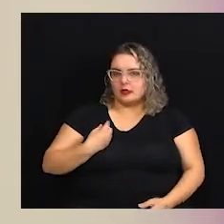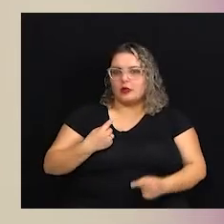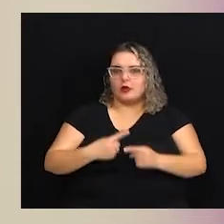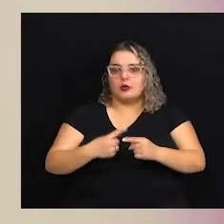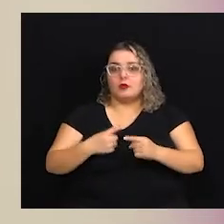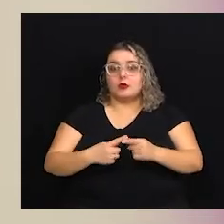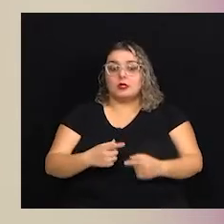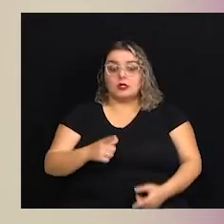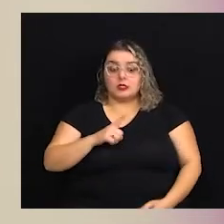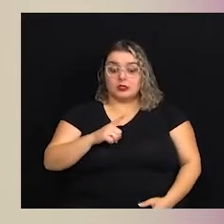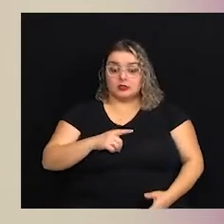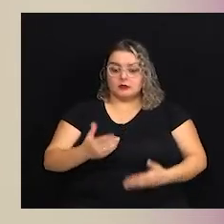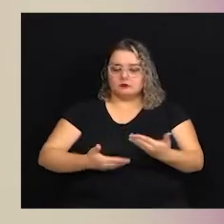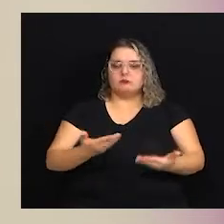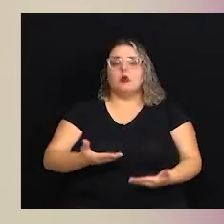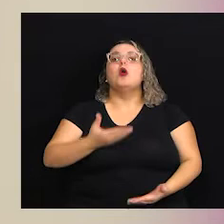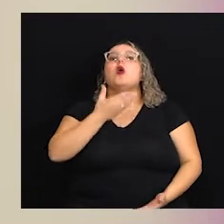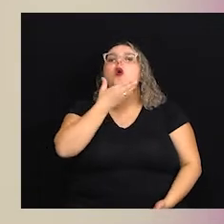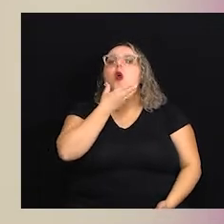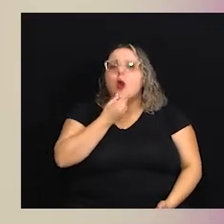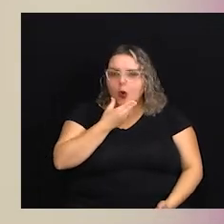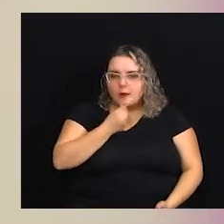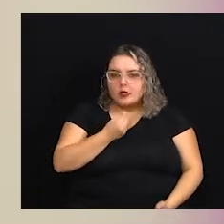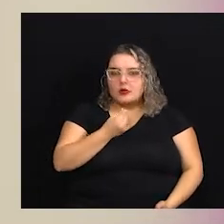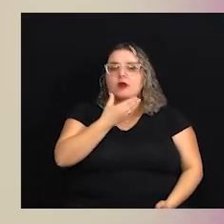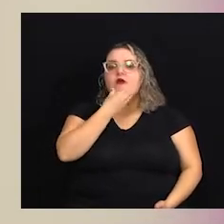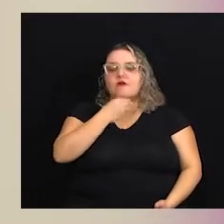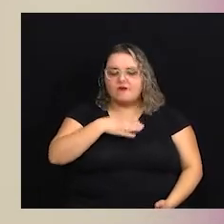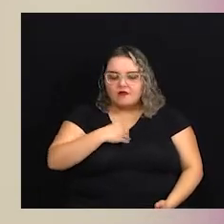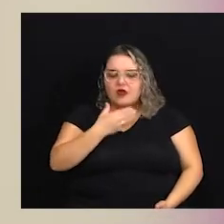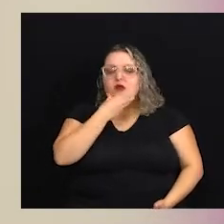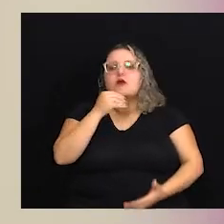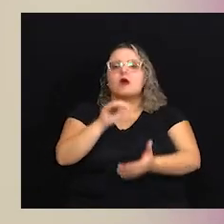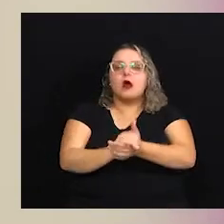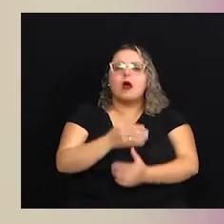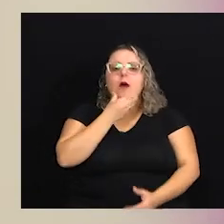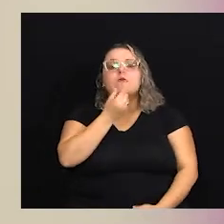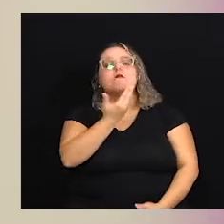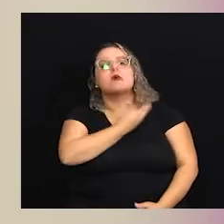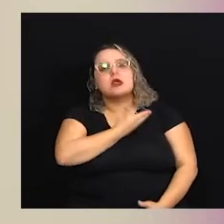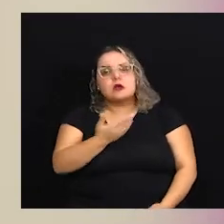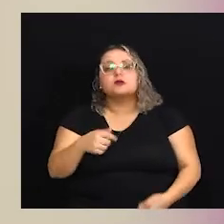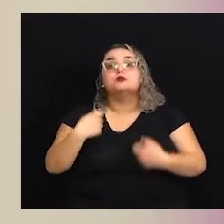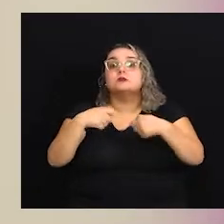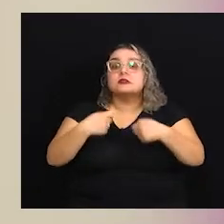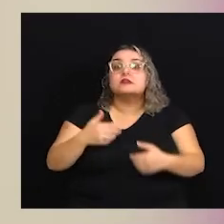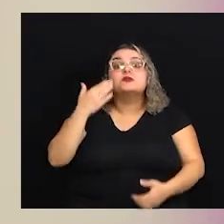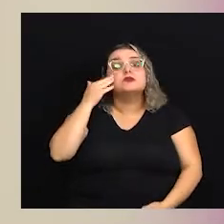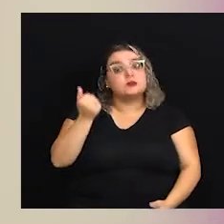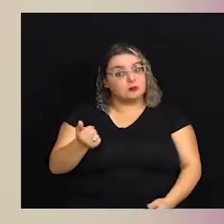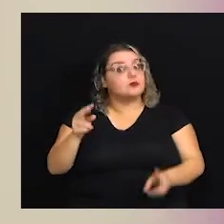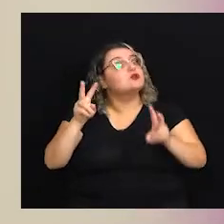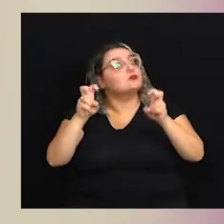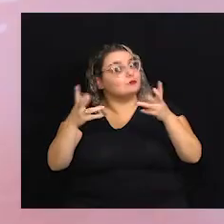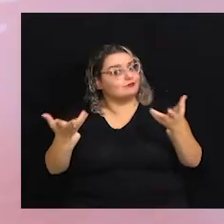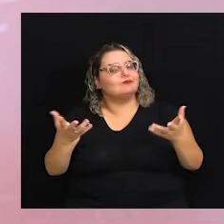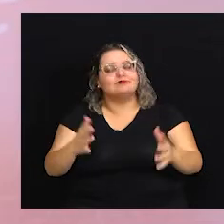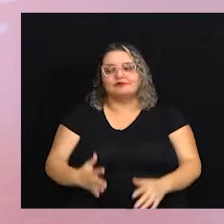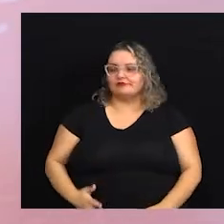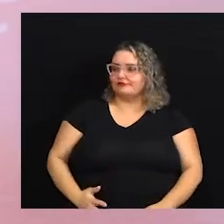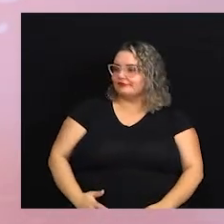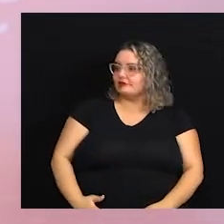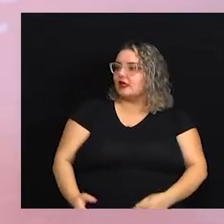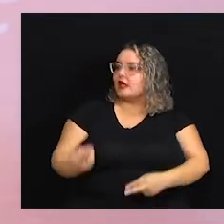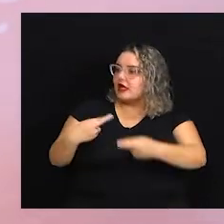tem uma existência a ser vivida. Então, homens, filhos, maridos, amigos, vocês precisam também saber sobre esse tema. E